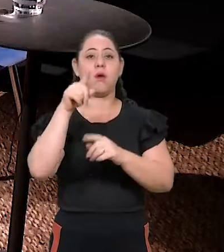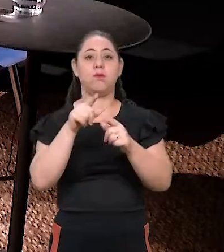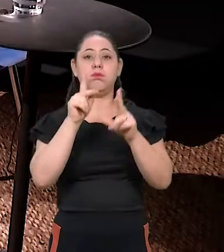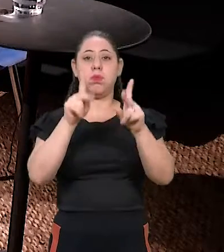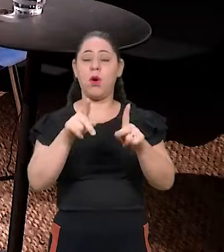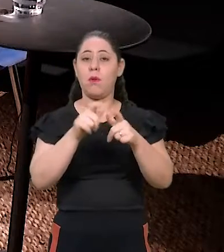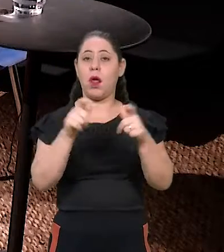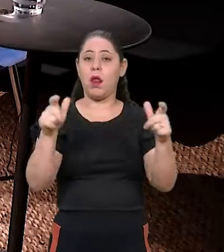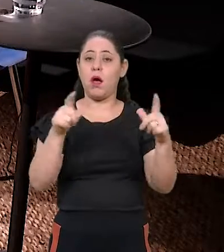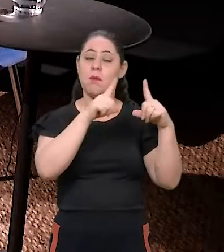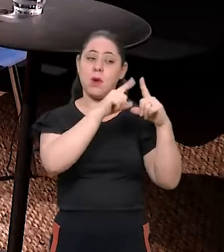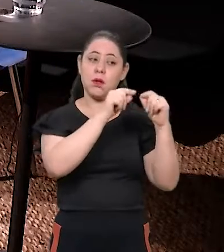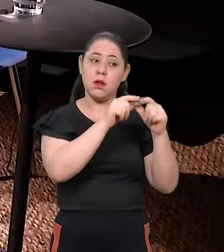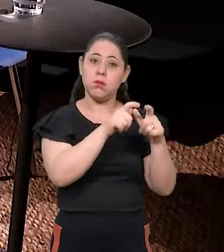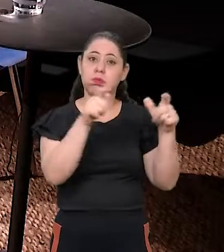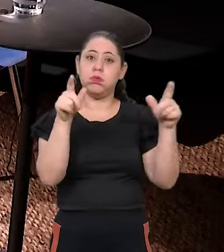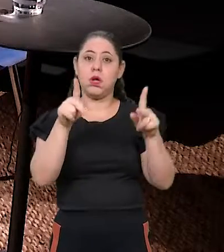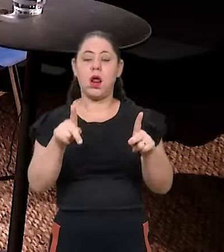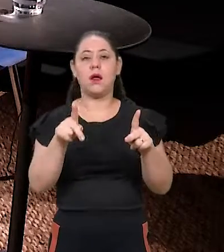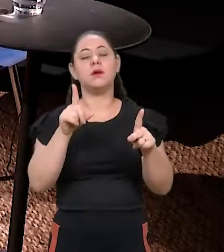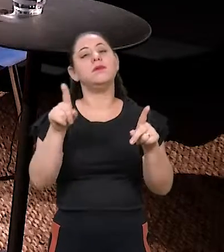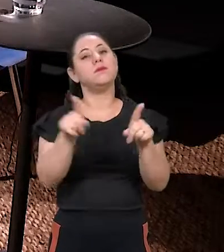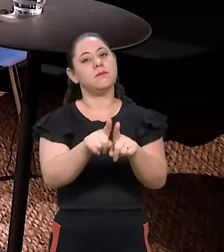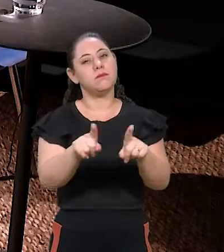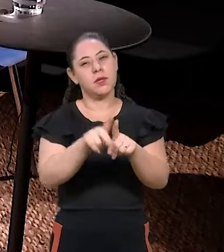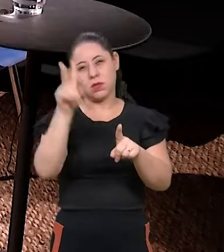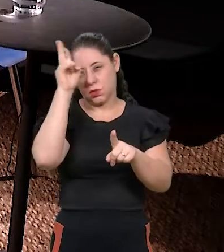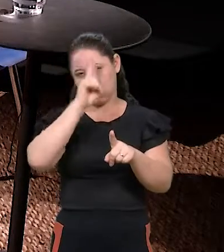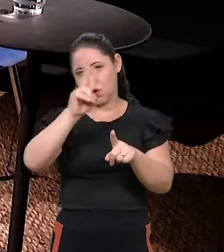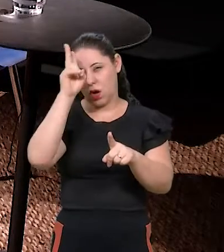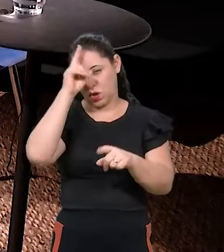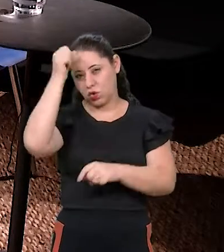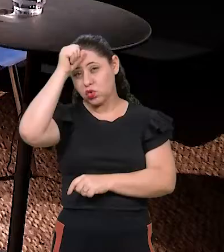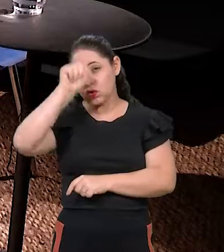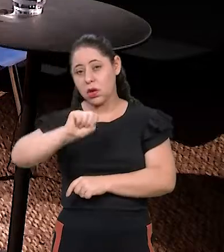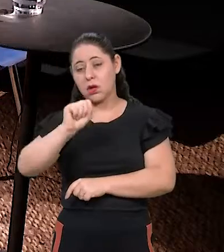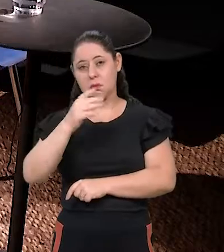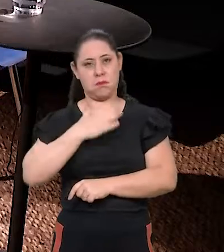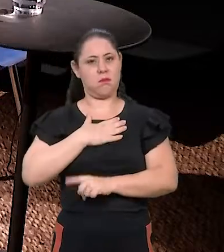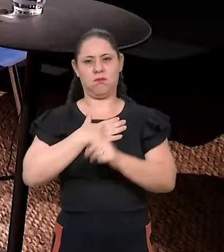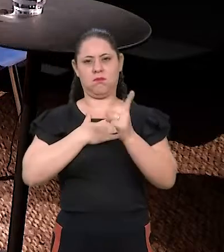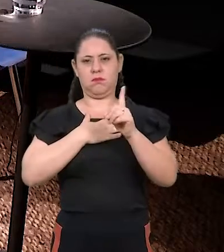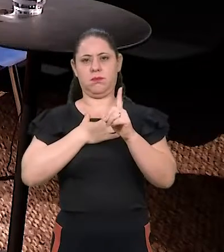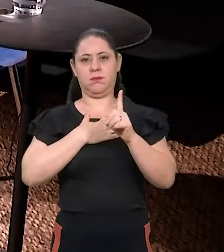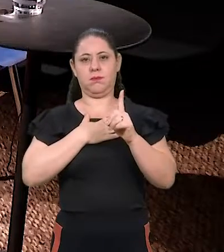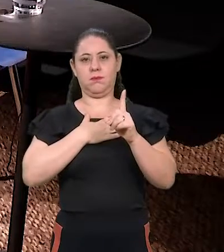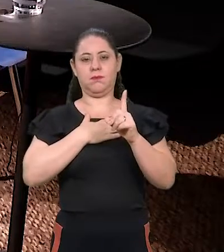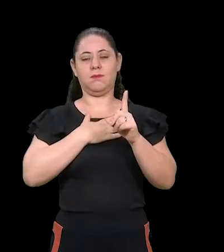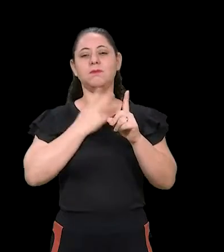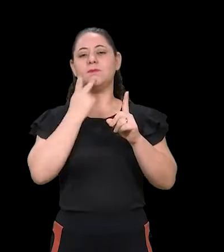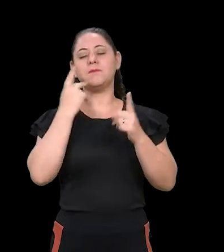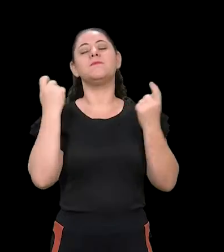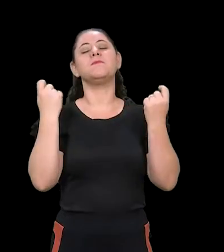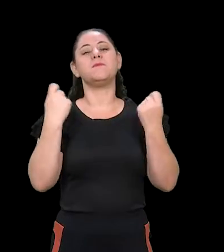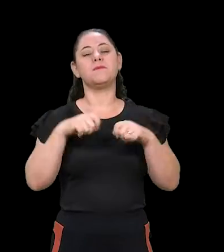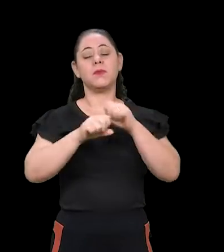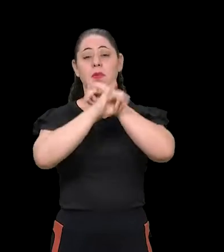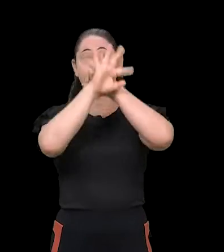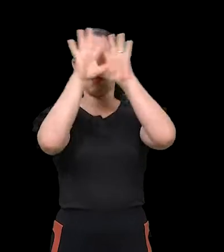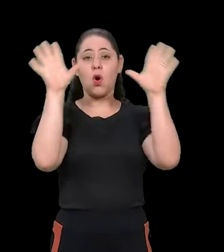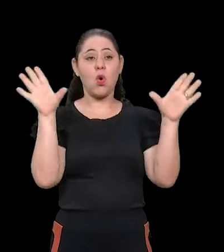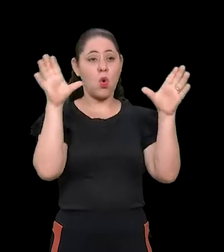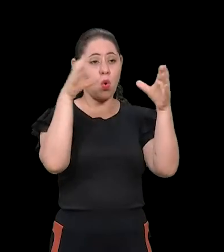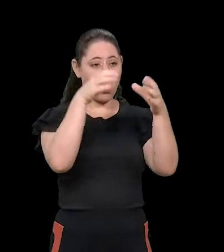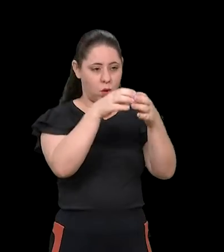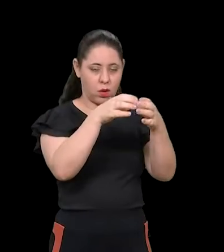a população é maior, Brasília, né, então tem toda essa história de sucesso que não é minha. Aí eu tenho